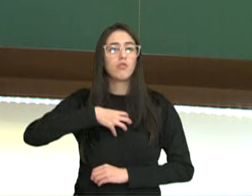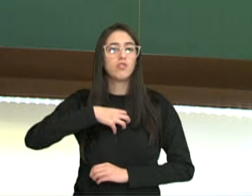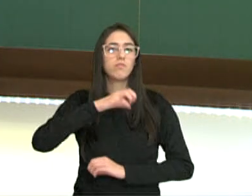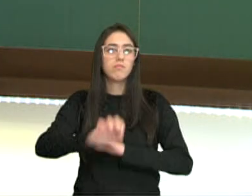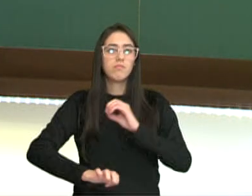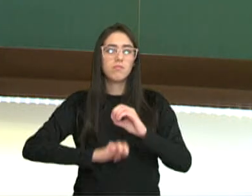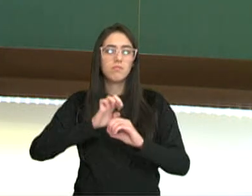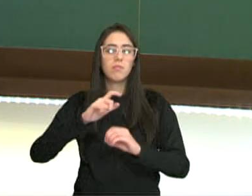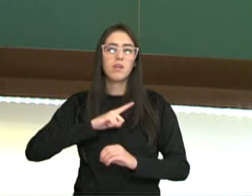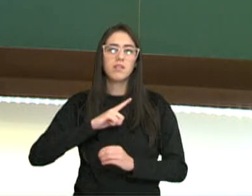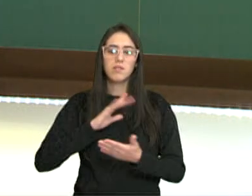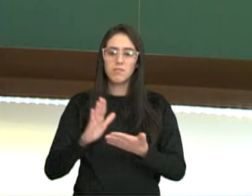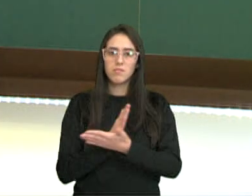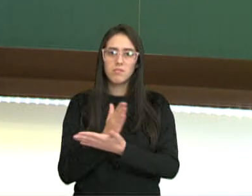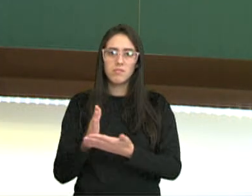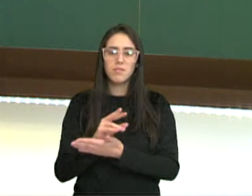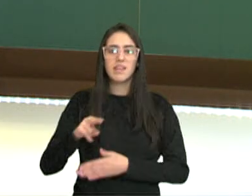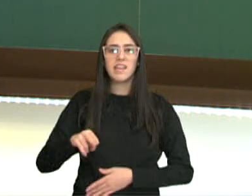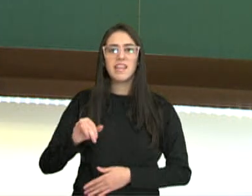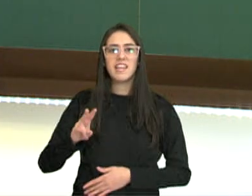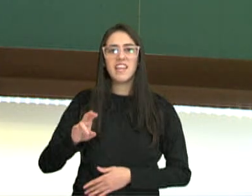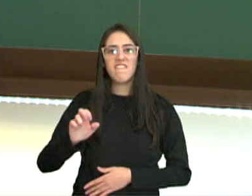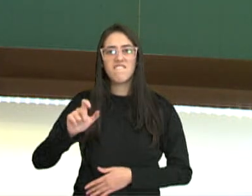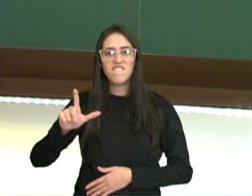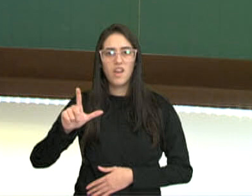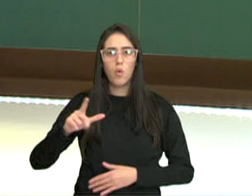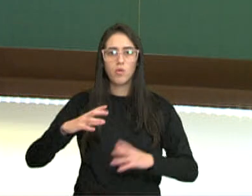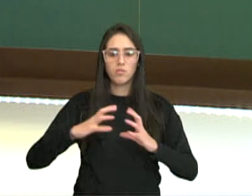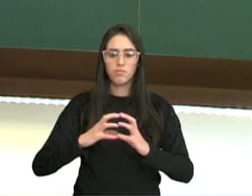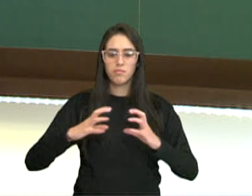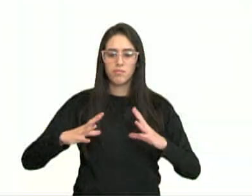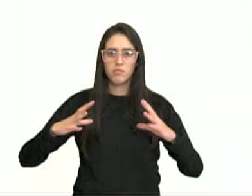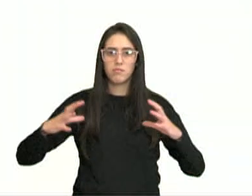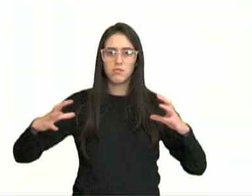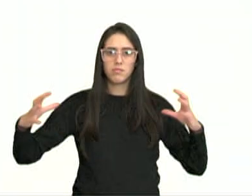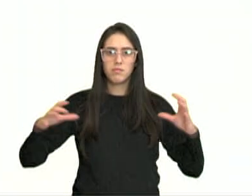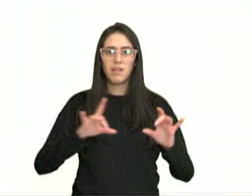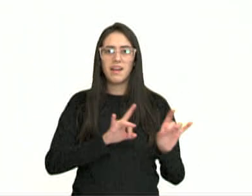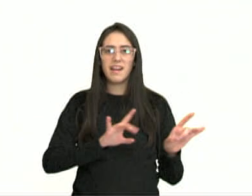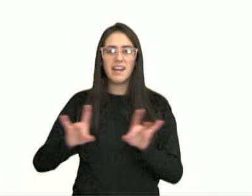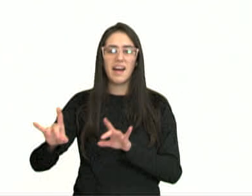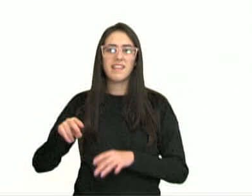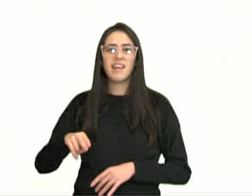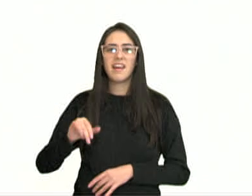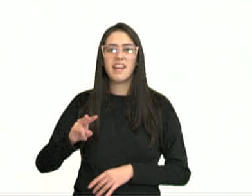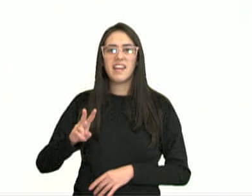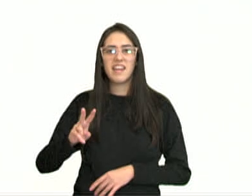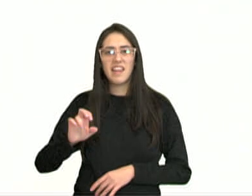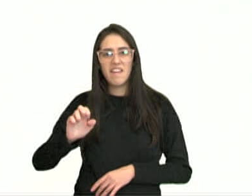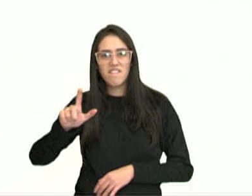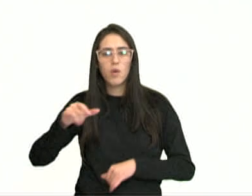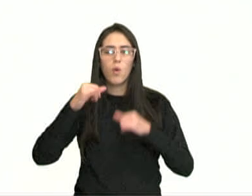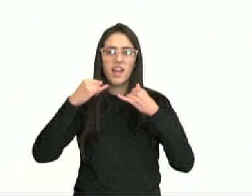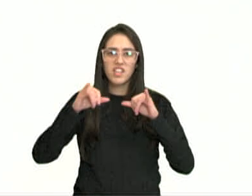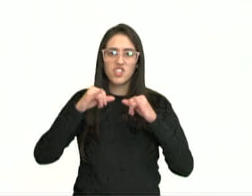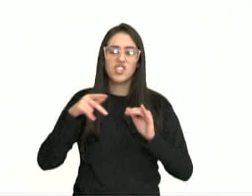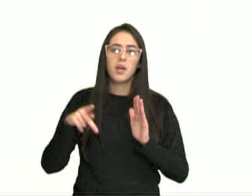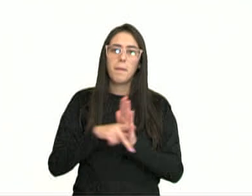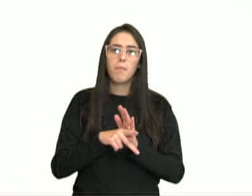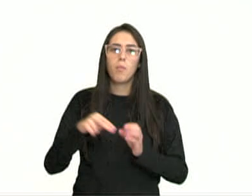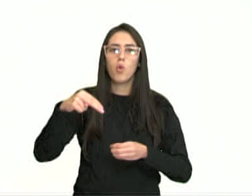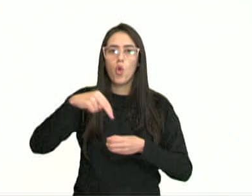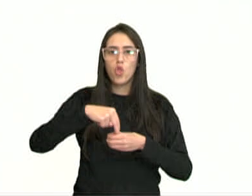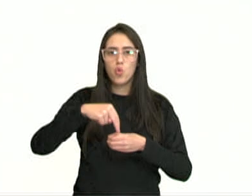estão distribuídos em níveis ou camadas e subníveis de energia encontrados ao redor do núcleo do átomo, e